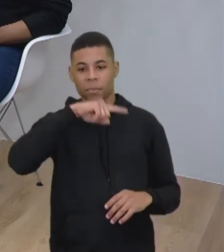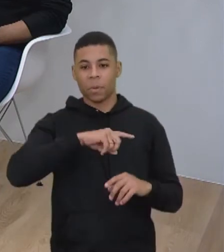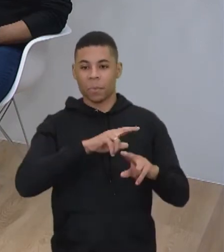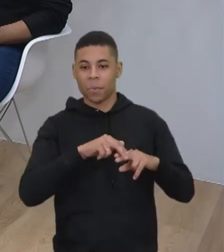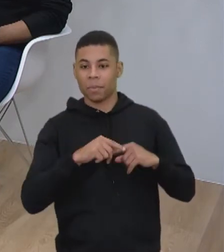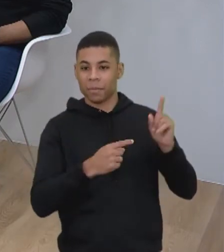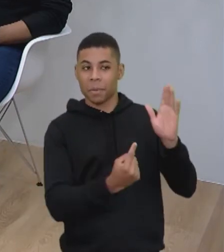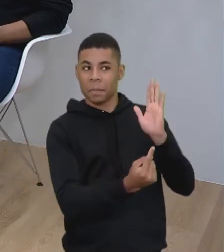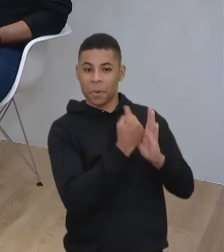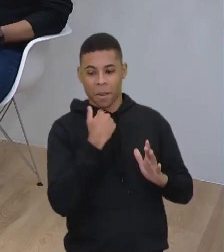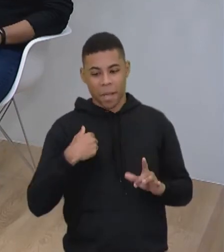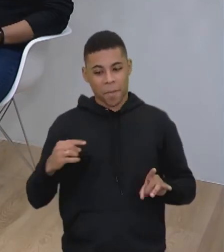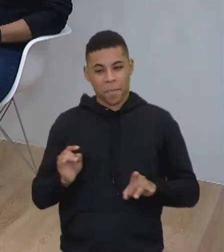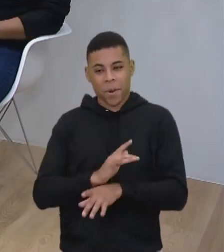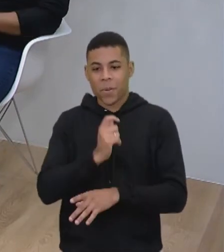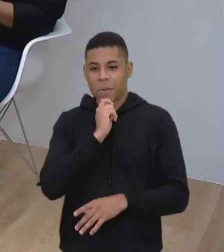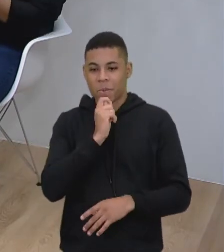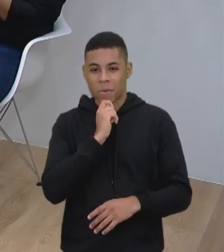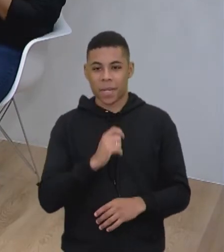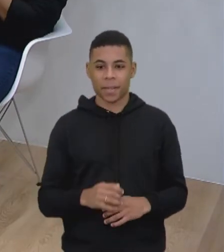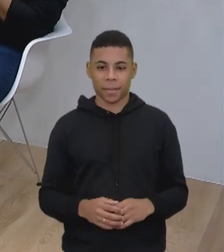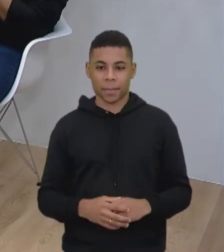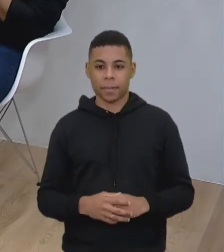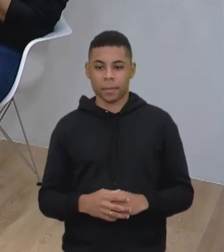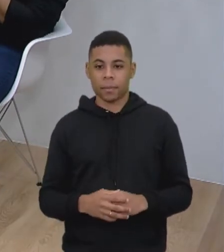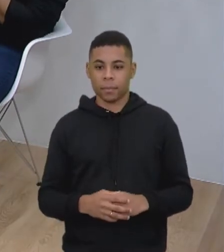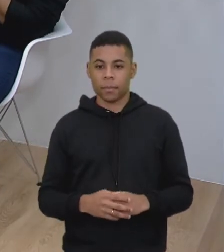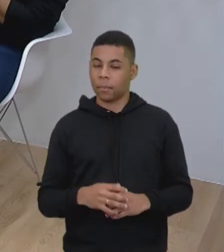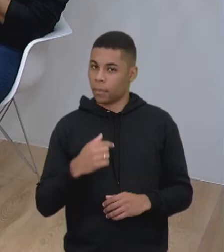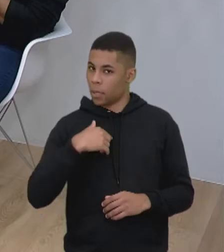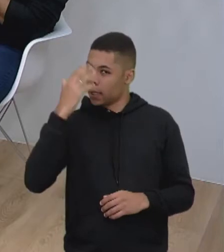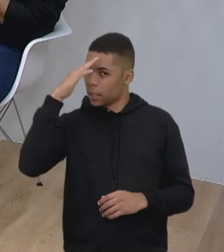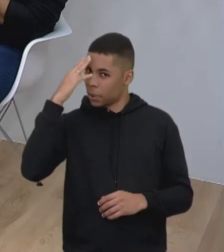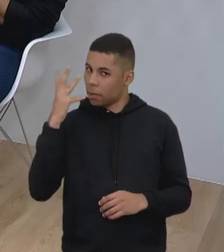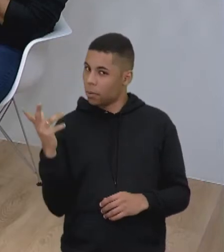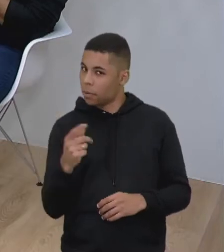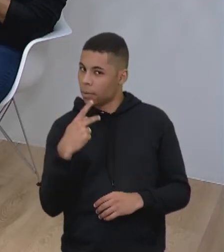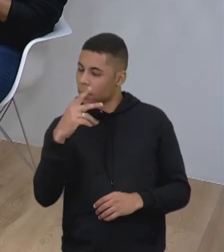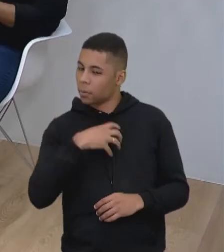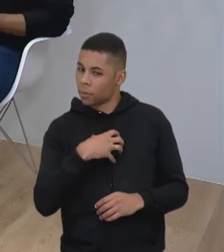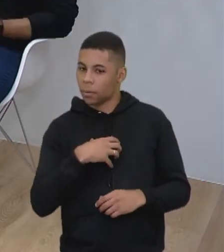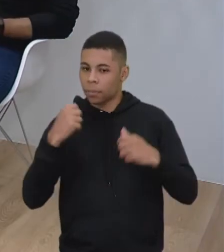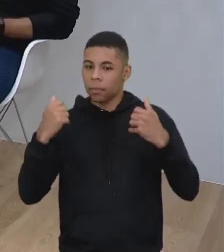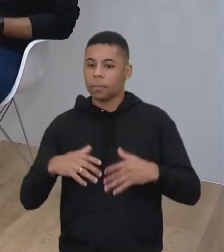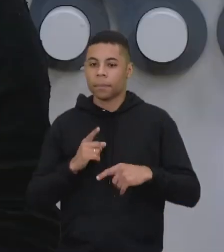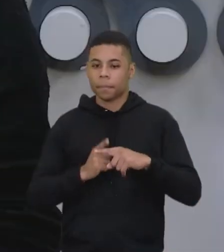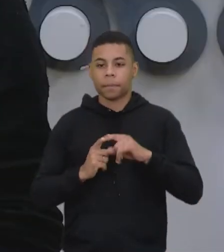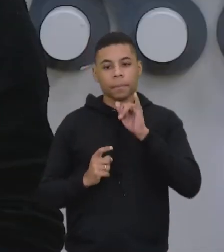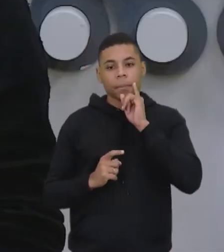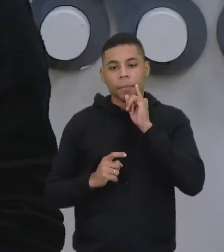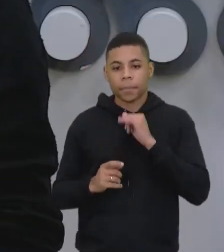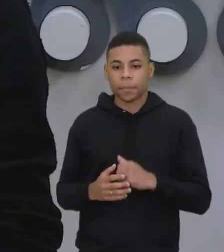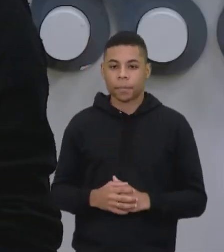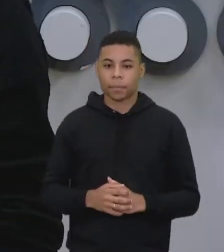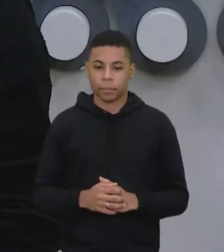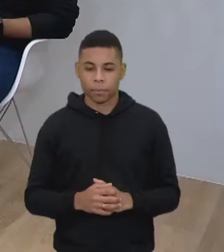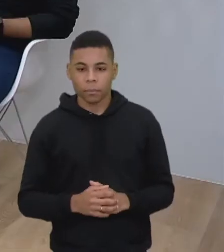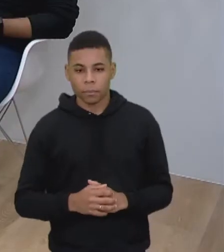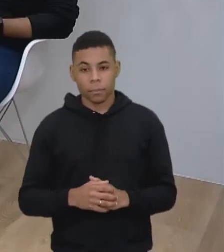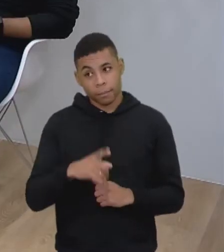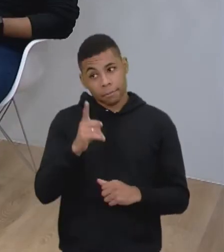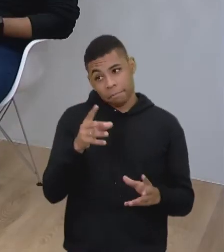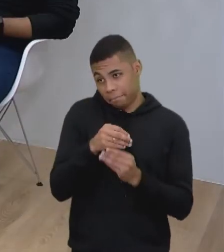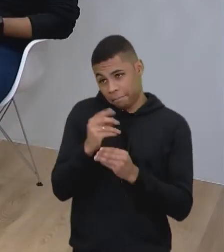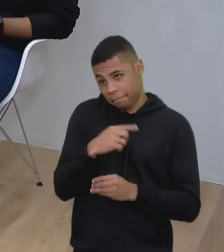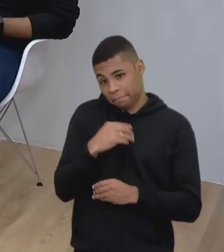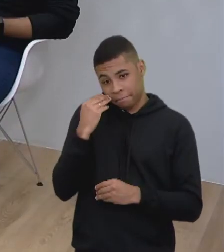para essa pergunta. Então. Eu sempre eu aprendi sobre eficiência recentemente, Sim. né? Porque a gente... O crossover é para isso, estamos